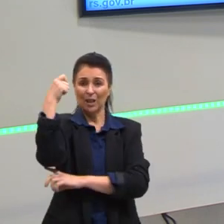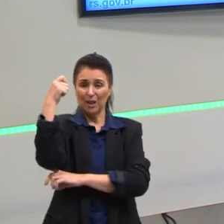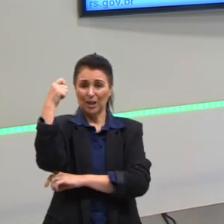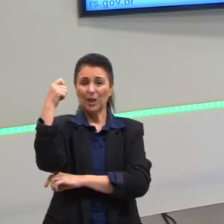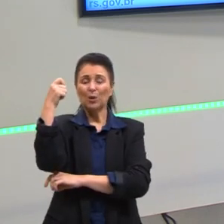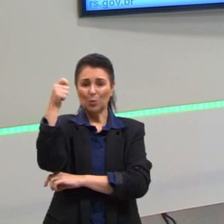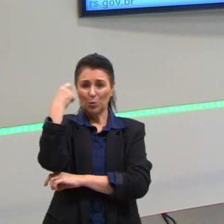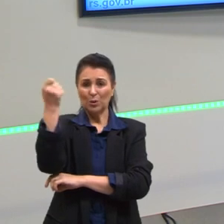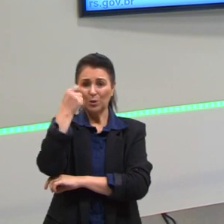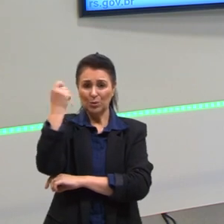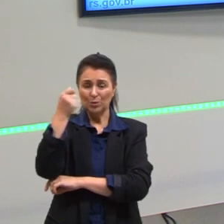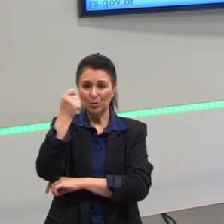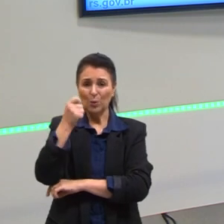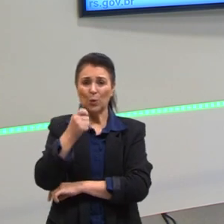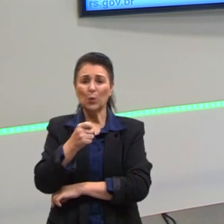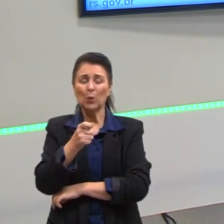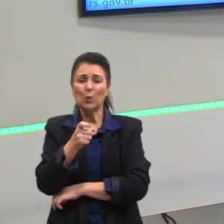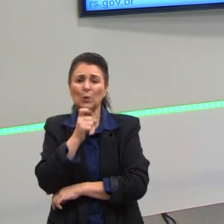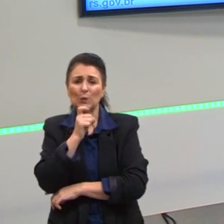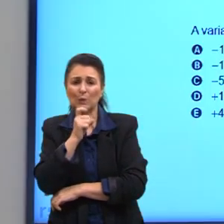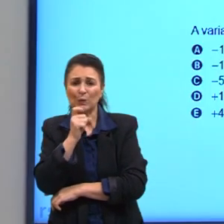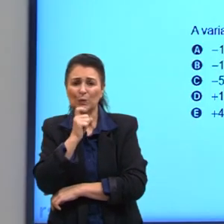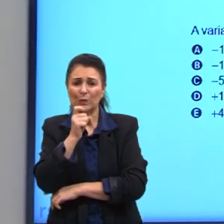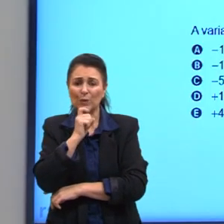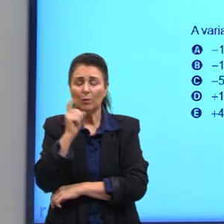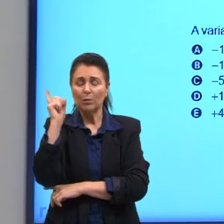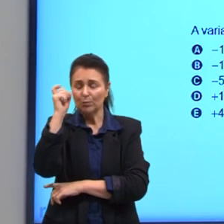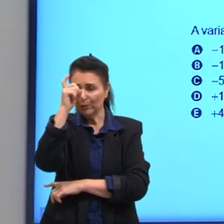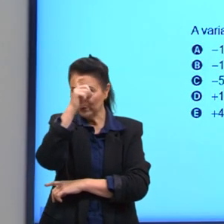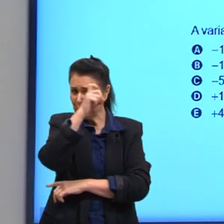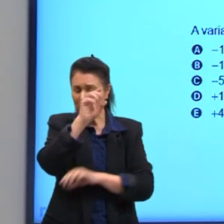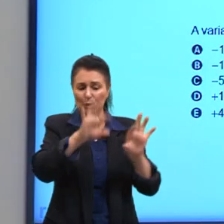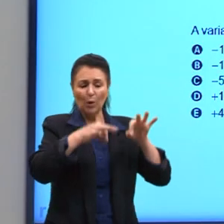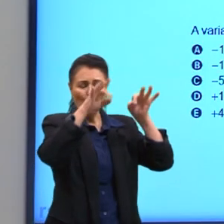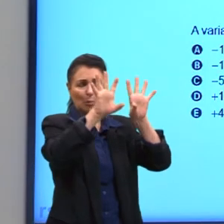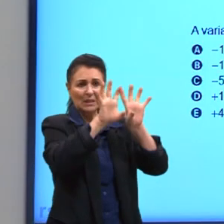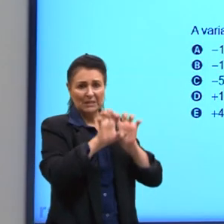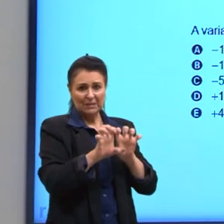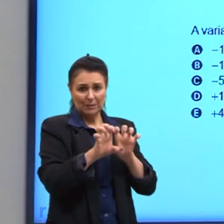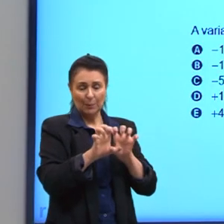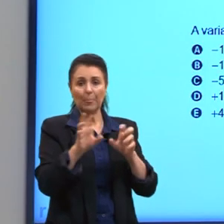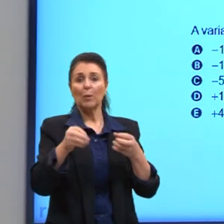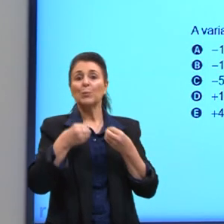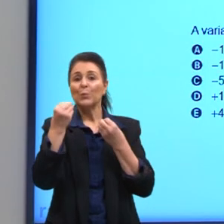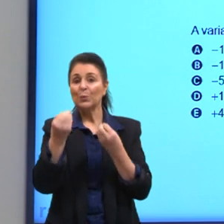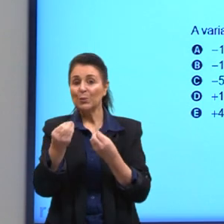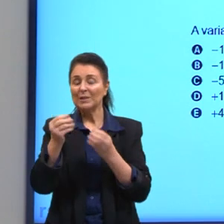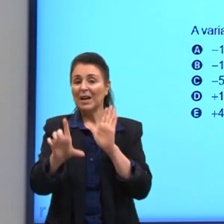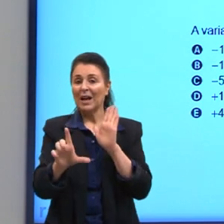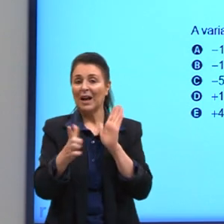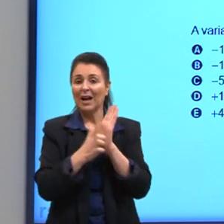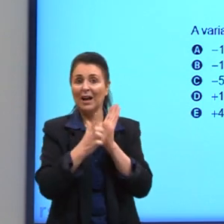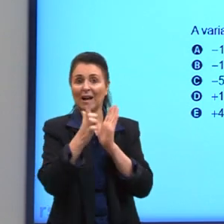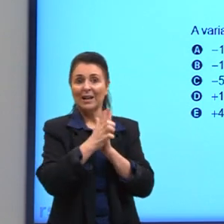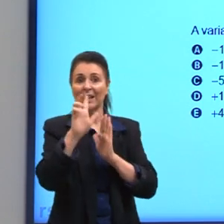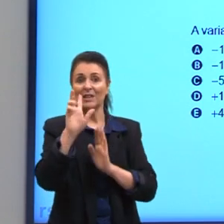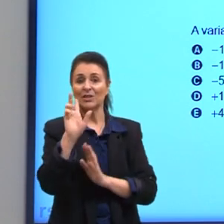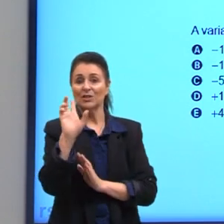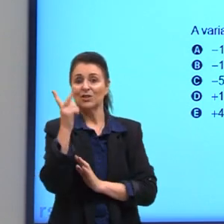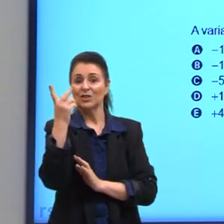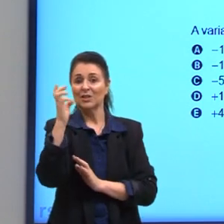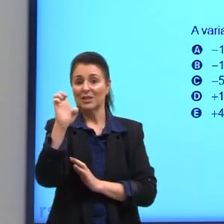tem um dia de sol não ocorre né E como que aplica a lei de Réus no ENEM a lei de